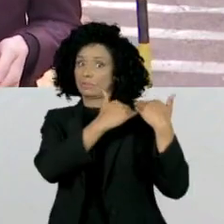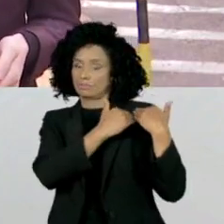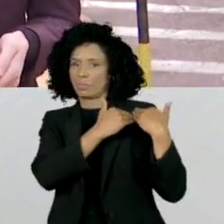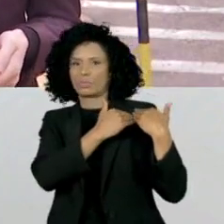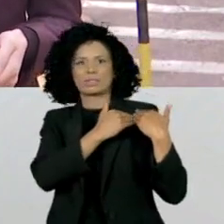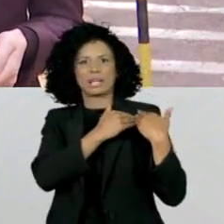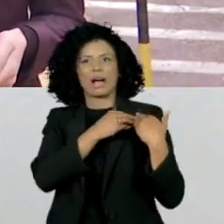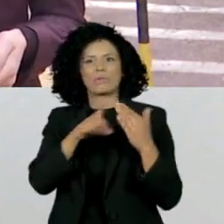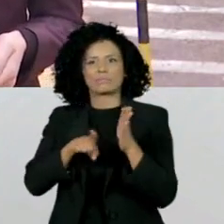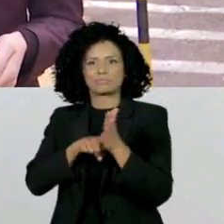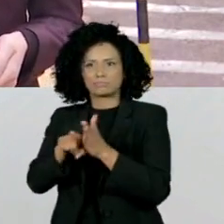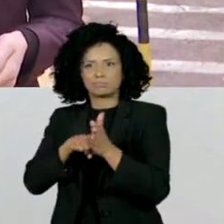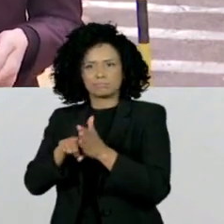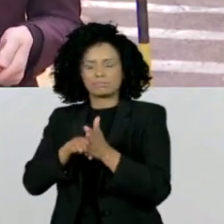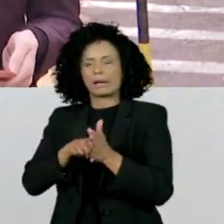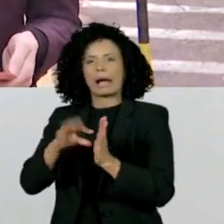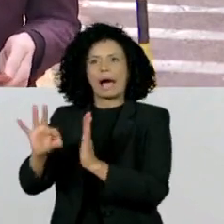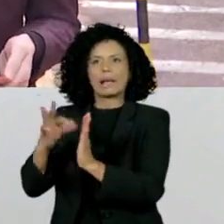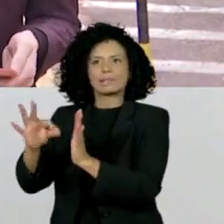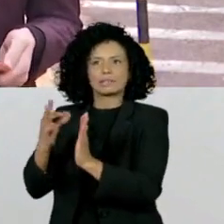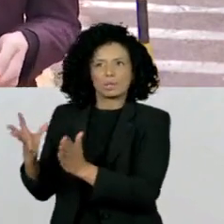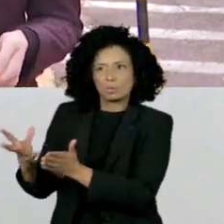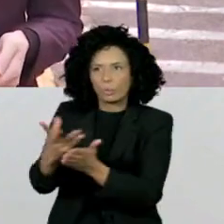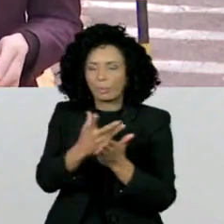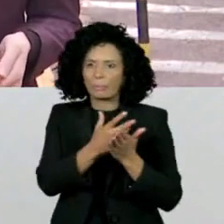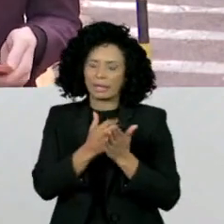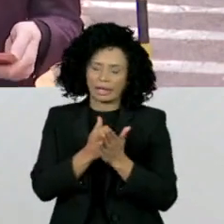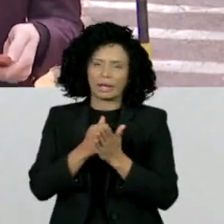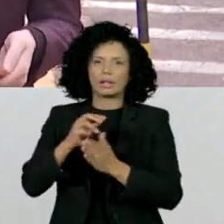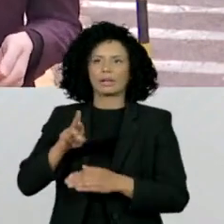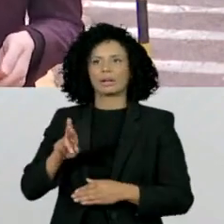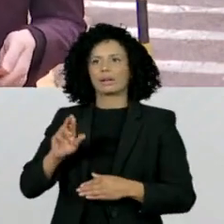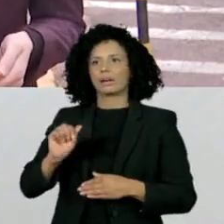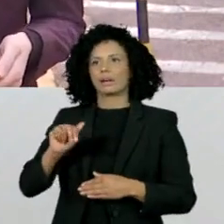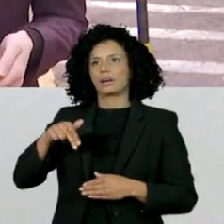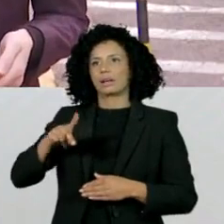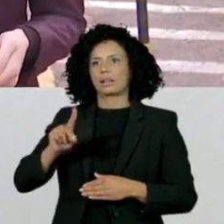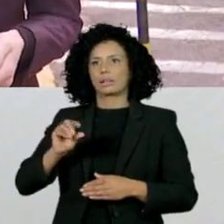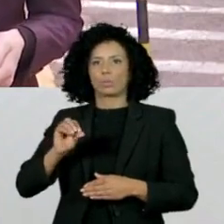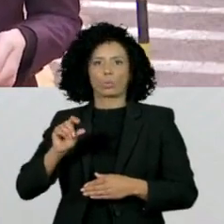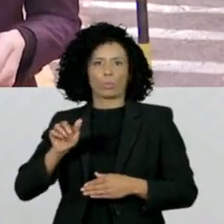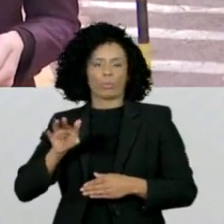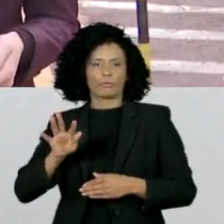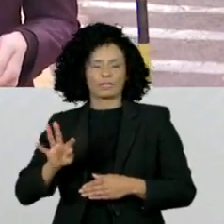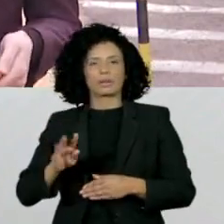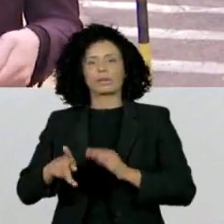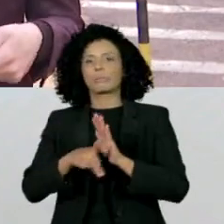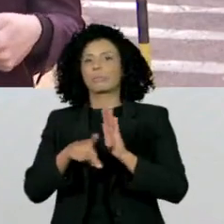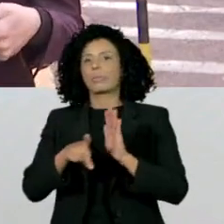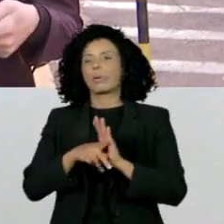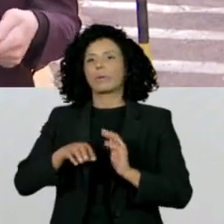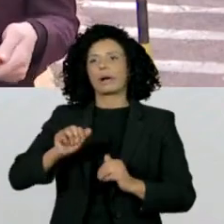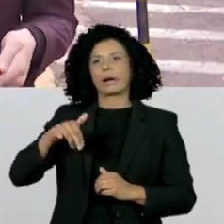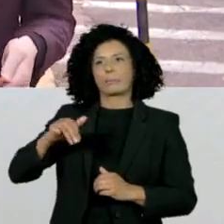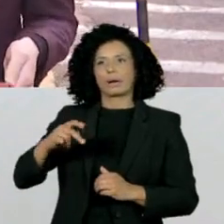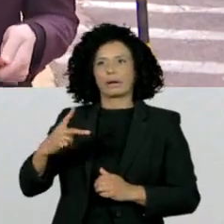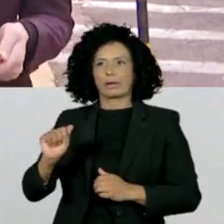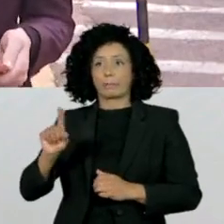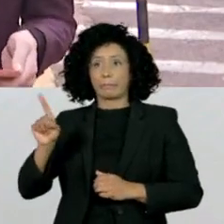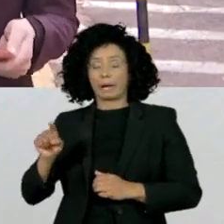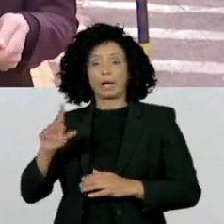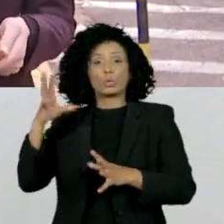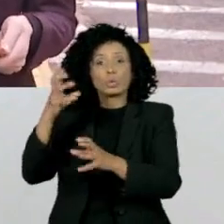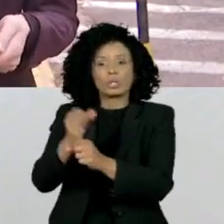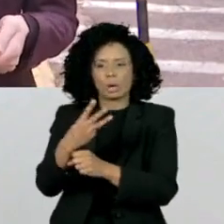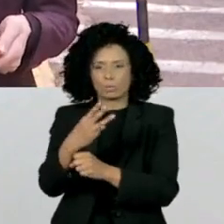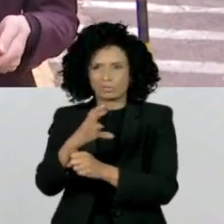do Amapá. De acordo com ele, as 27 assinaturas já foram coletadas, mas a intenção é chegar em 30 nomes para ter